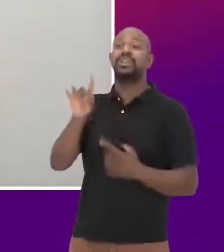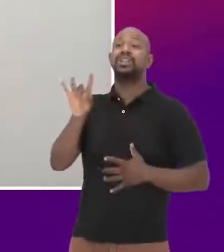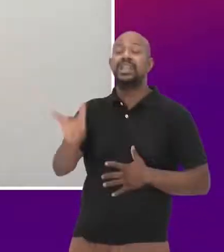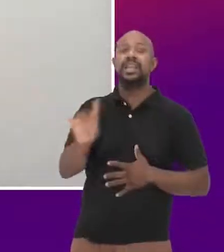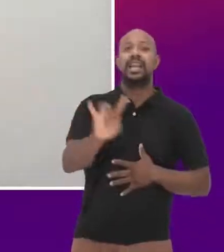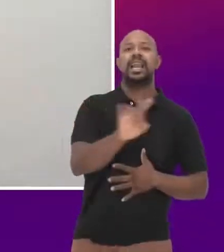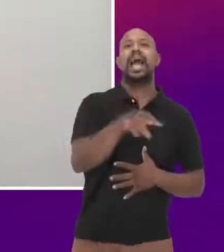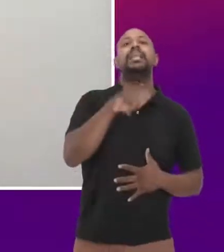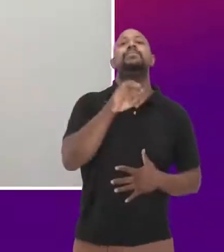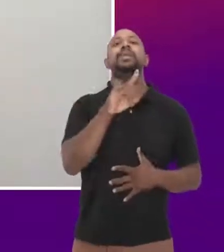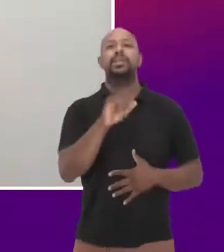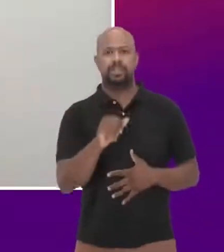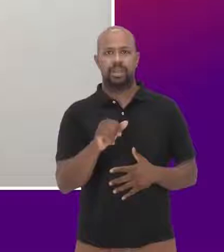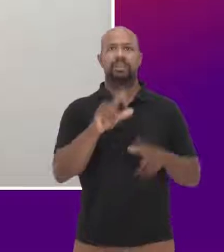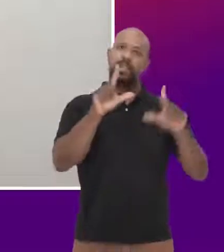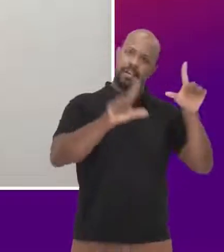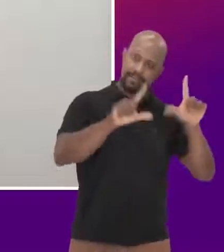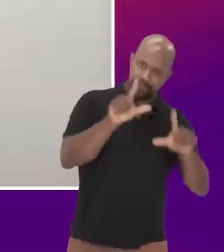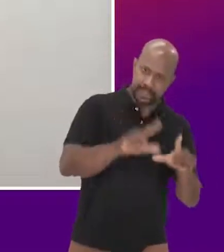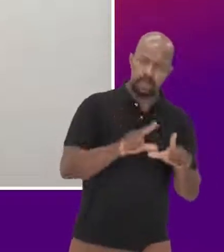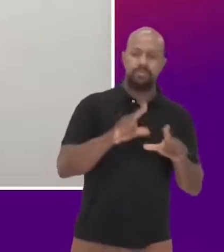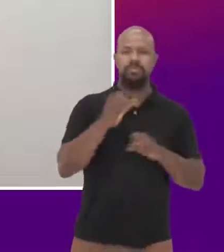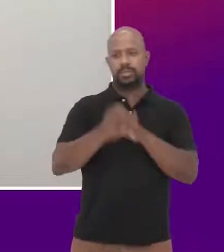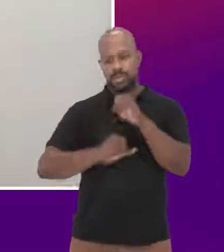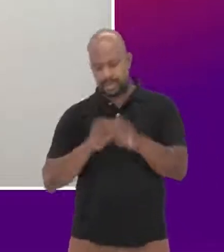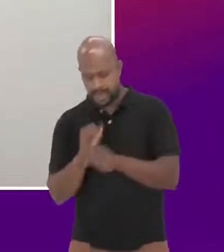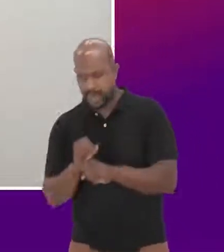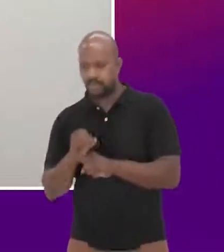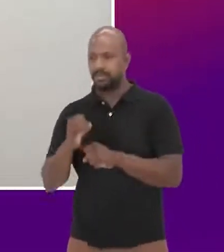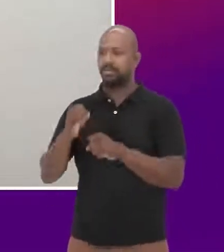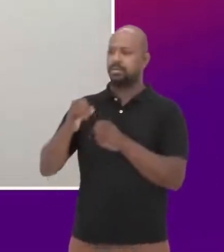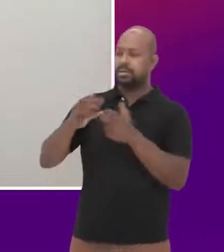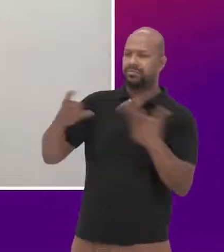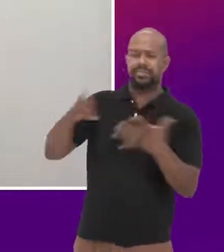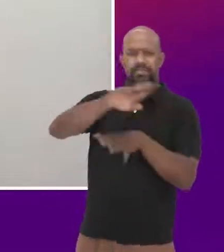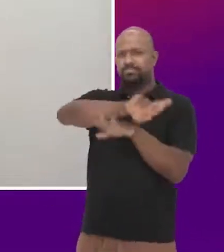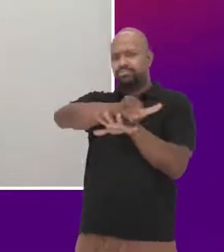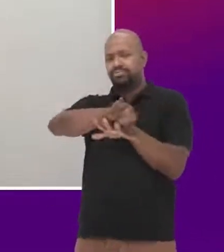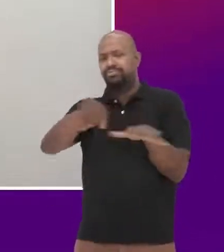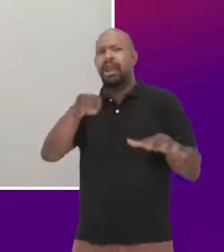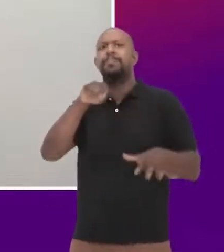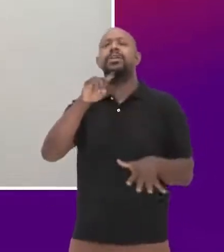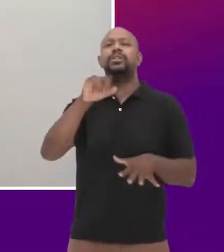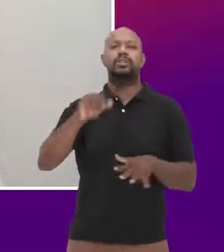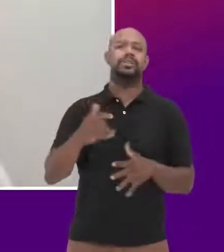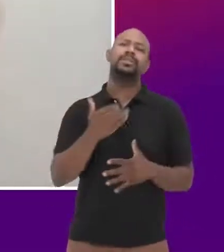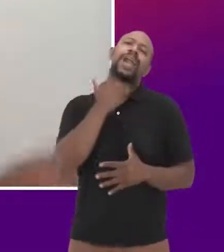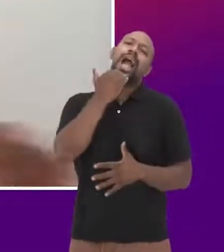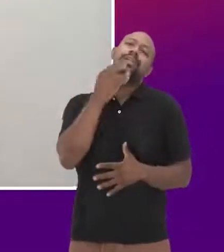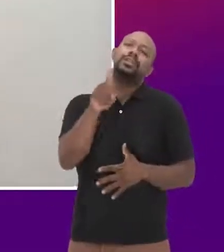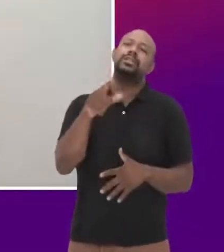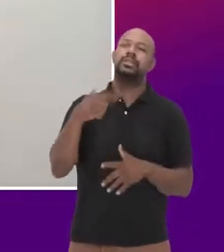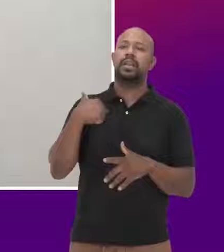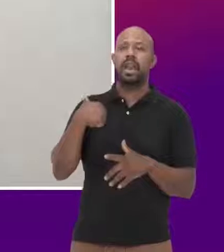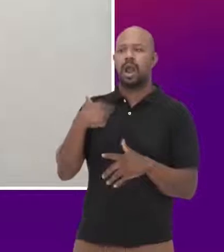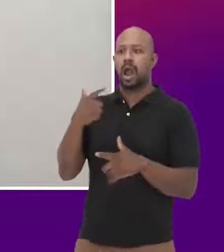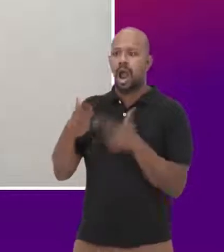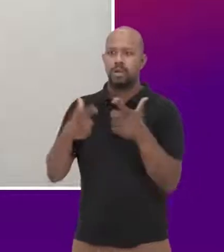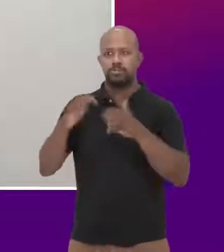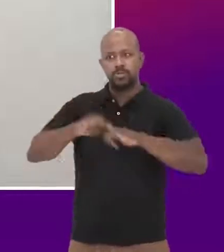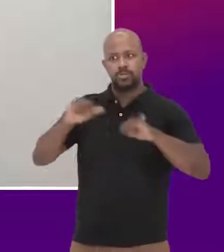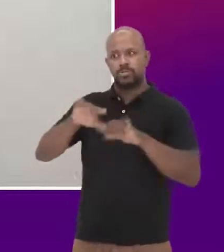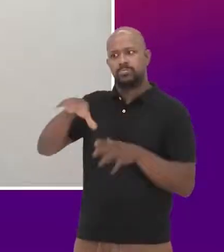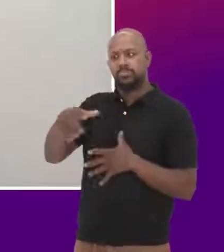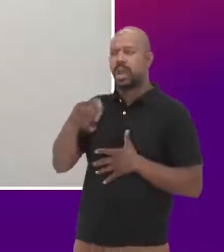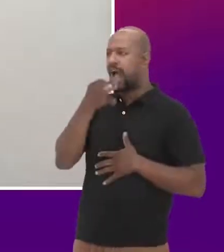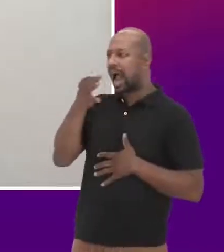mídias. Ou seja, não basta você ter um trabalho de rádio que